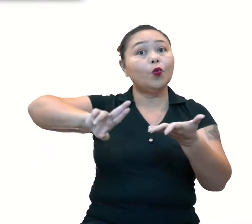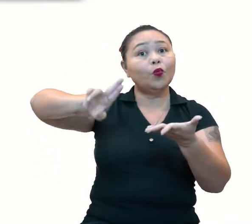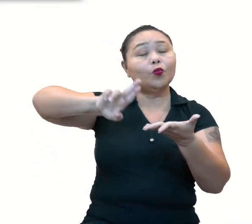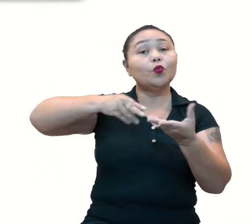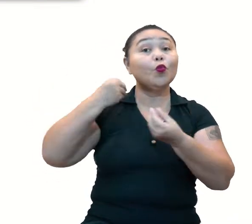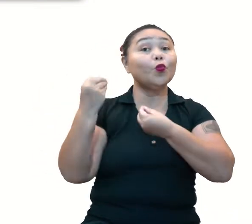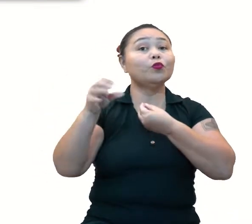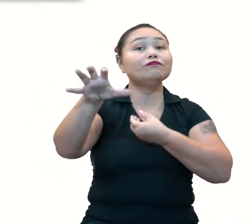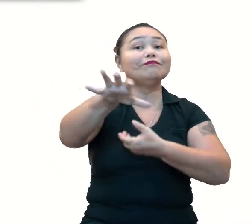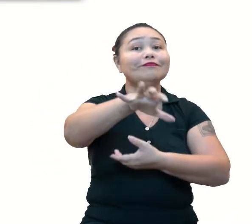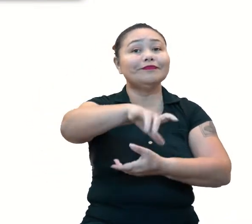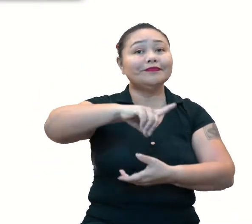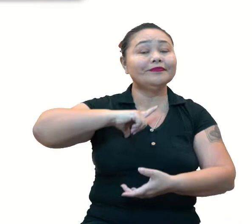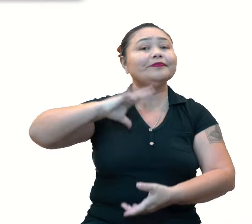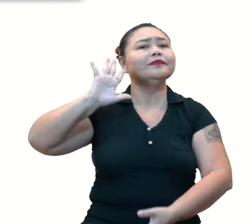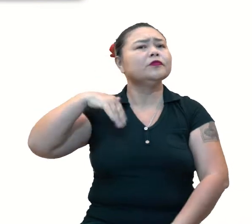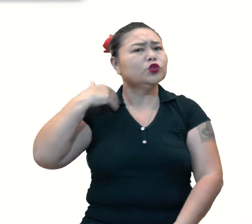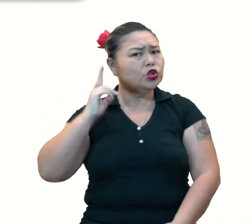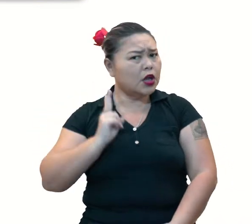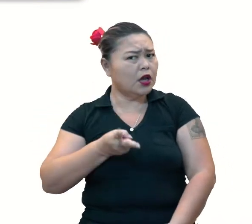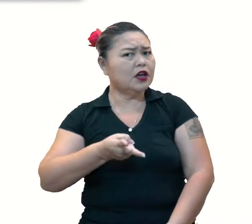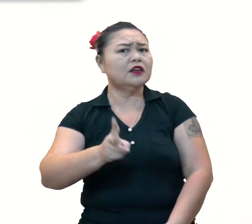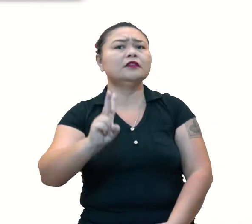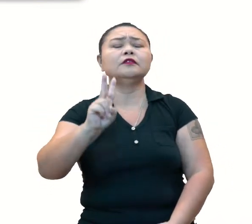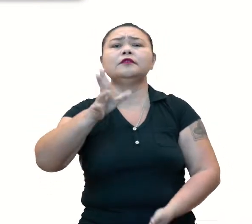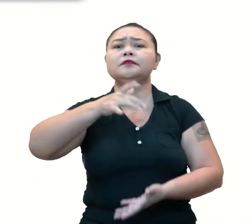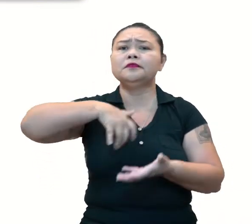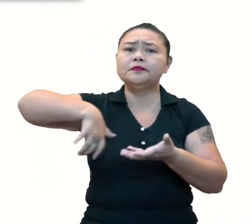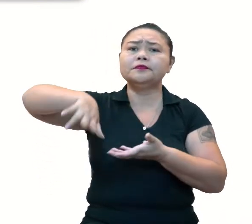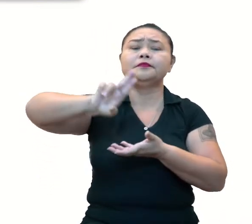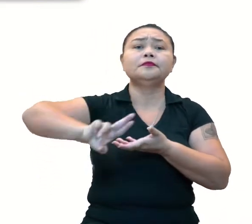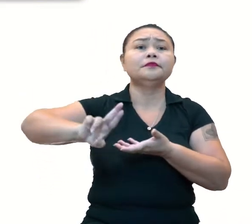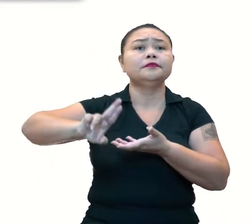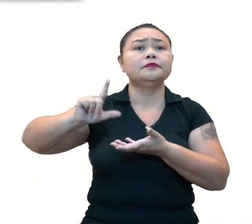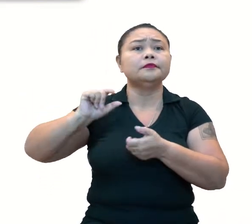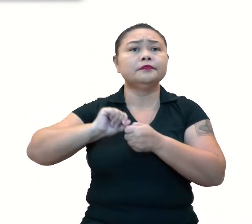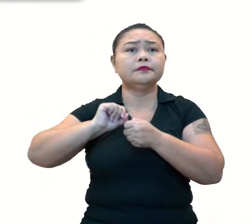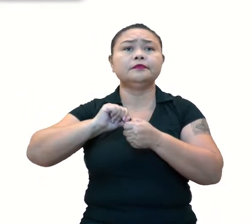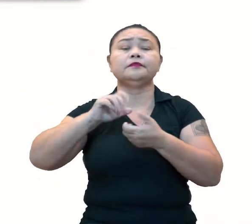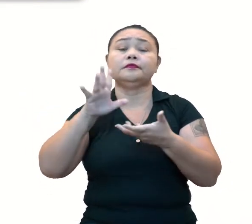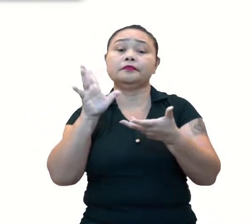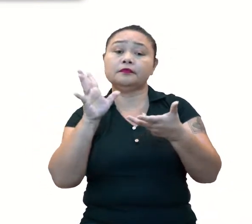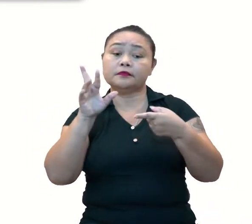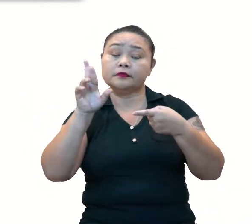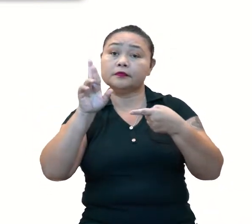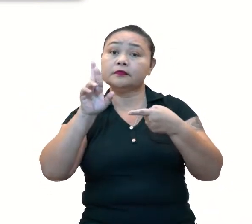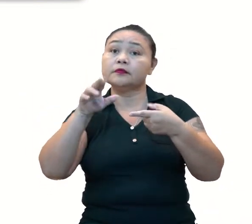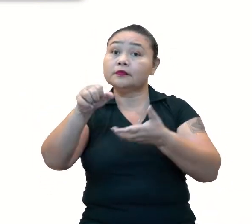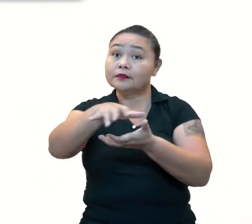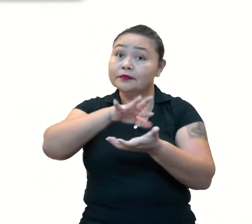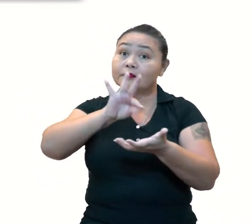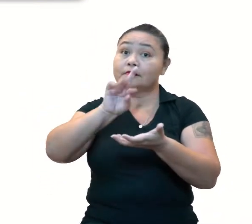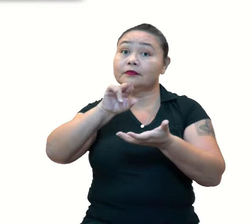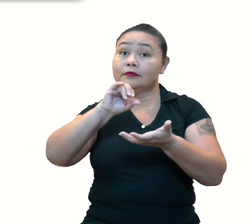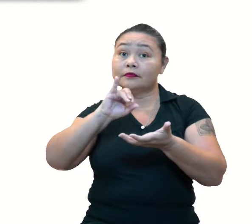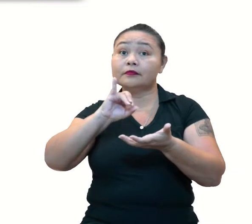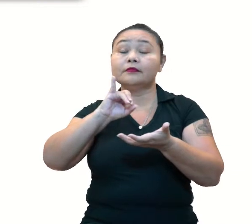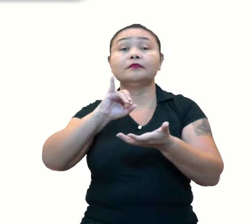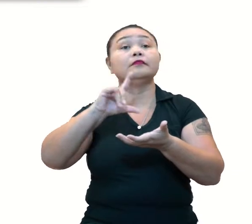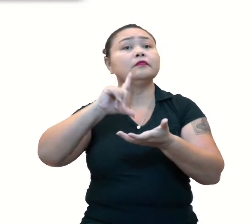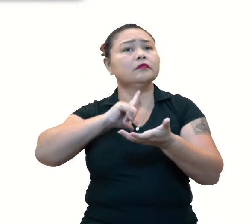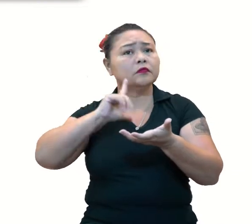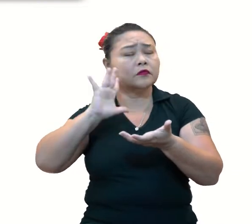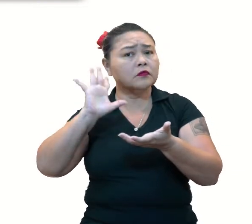aplicações. Mas, na verdade, a gente já vem sempre aplicando, né? Vem mostrando e tal. A trigonometria em si só já é uma aplicação, né? Já